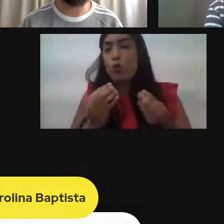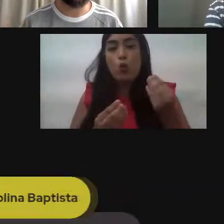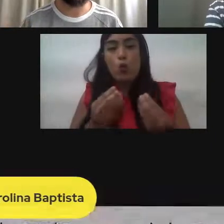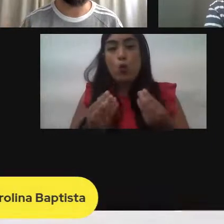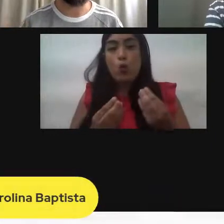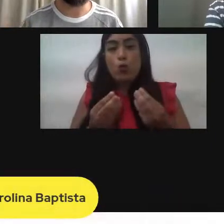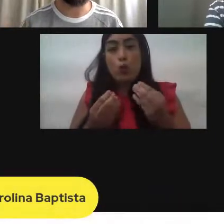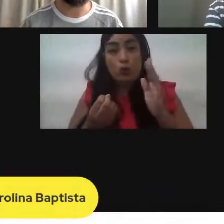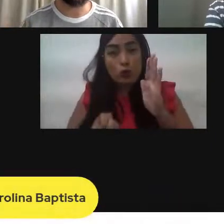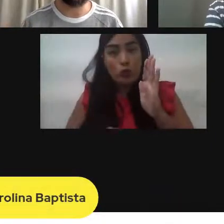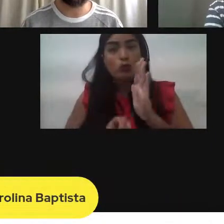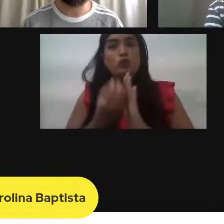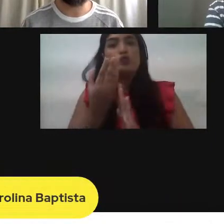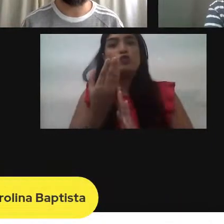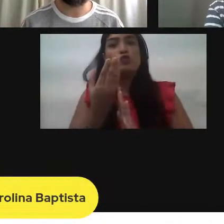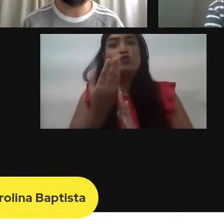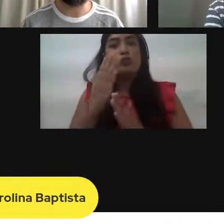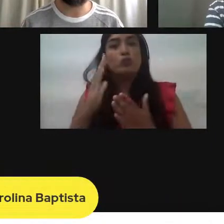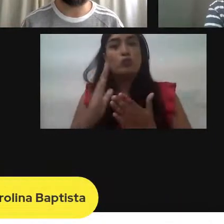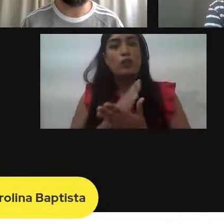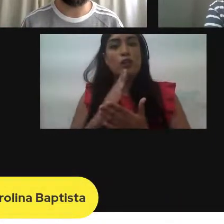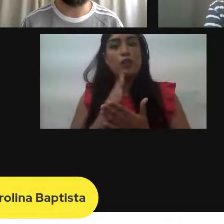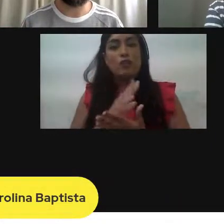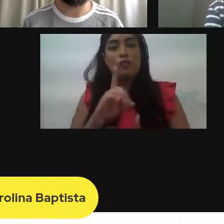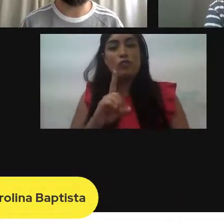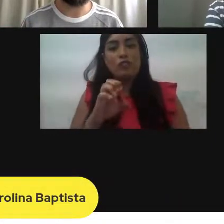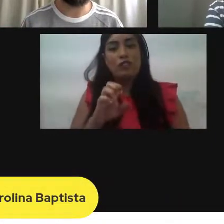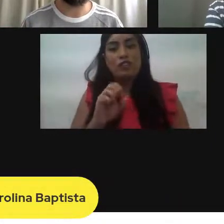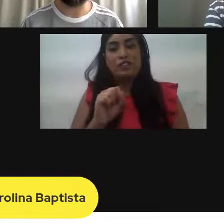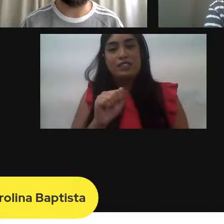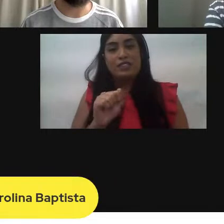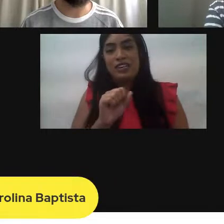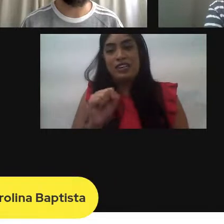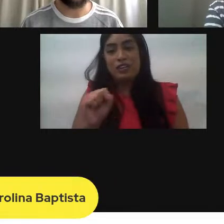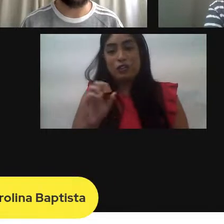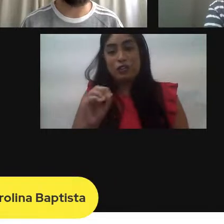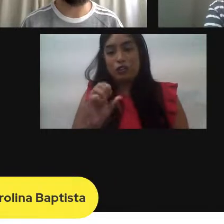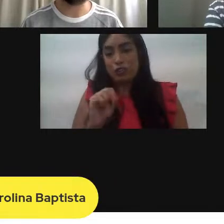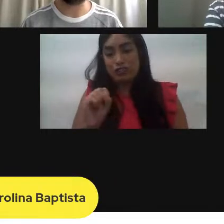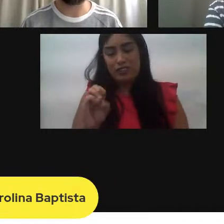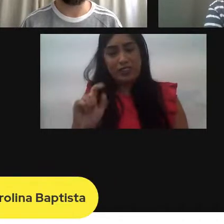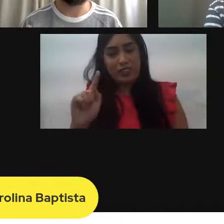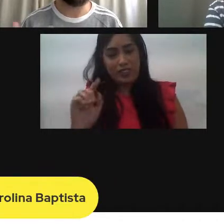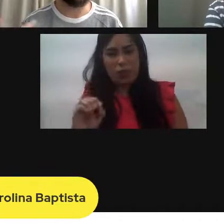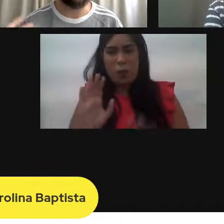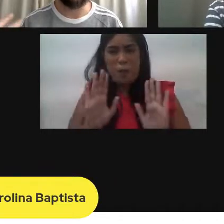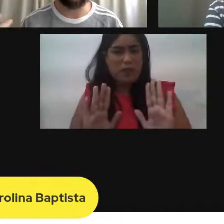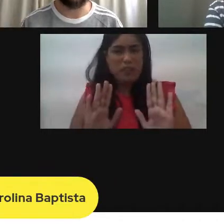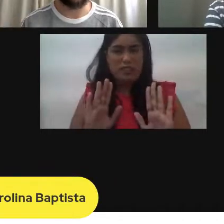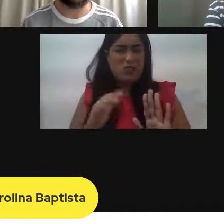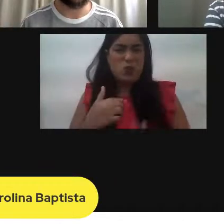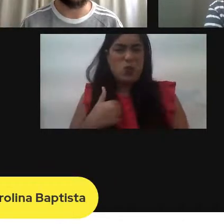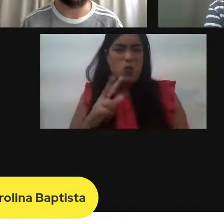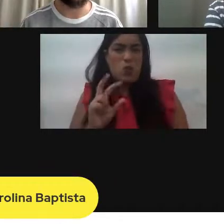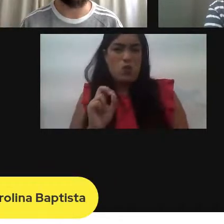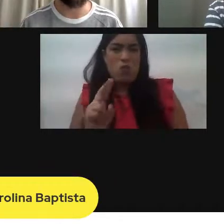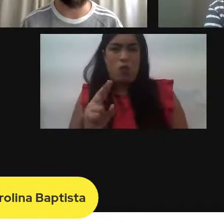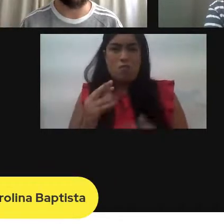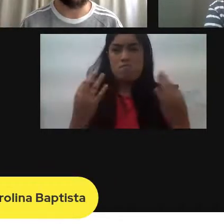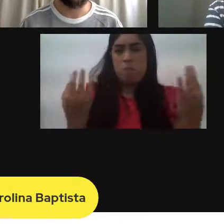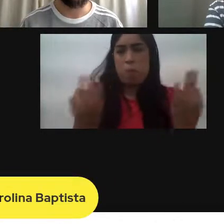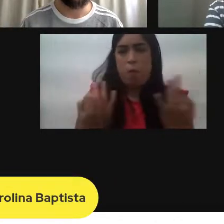Desassossego chegou a livro, né? Então, eu vou tentar não ser aqui muito técnico, eu também não vou repartir